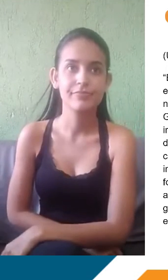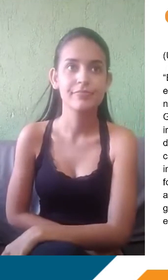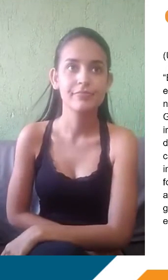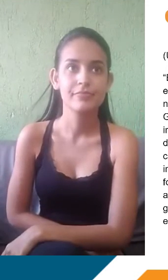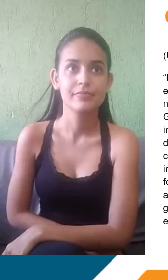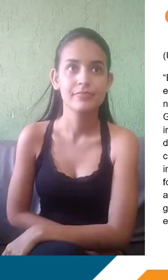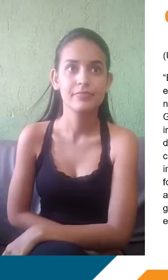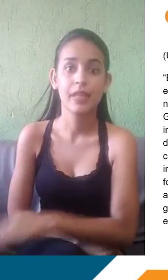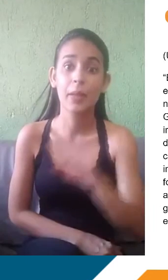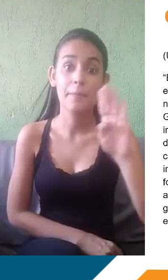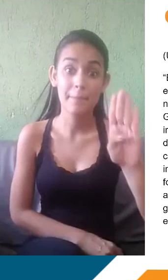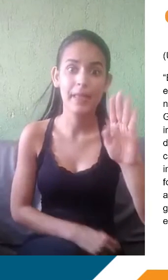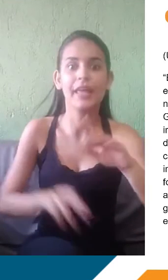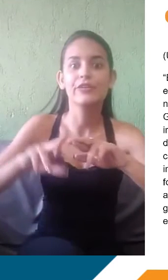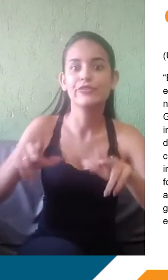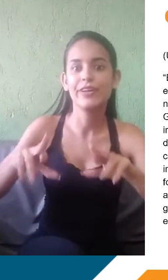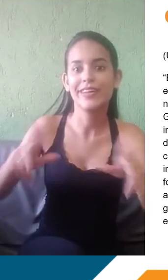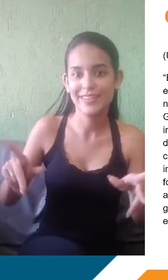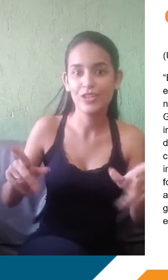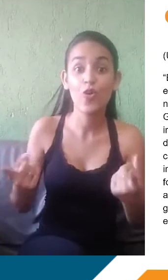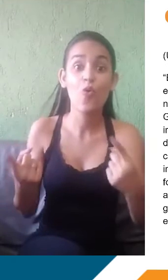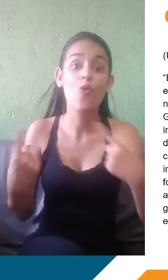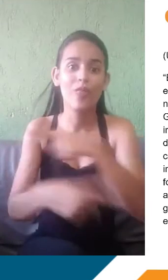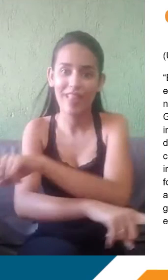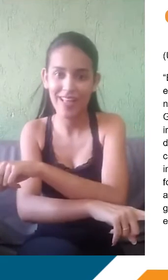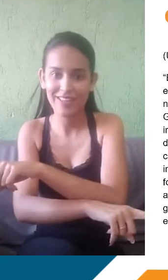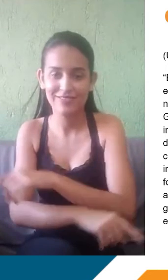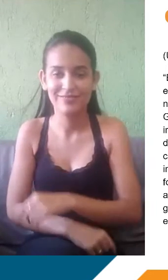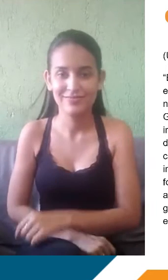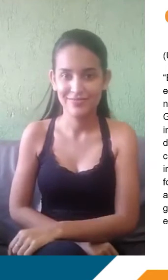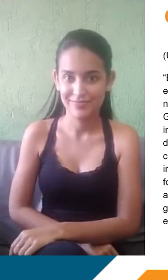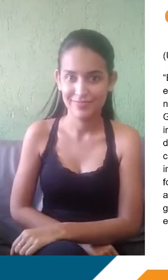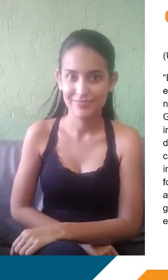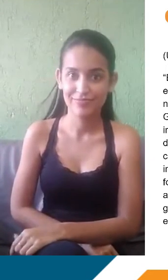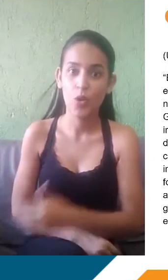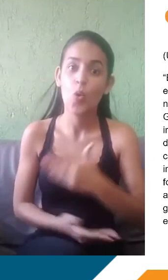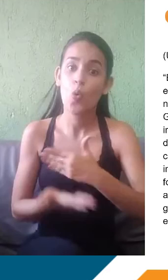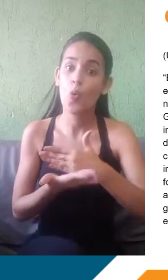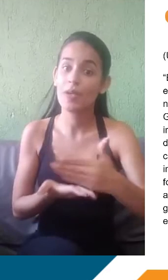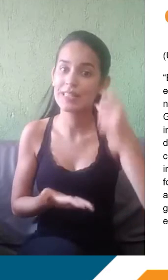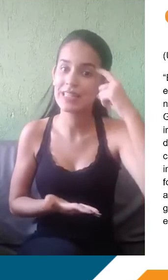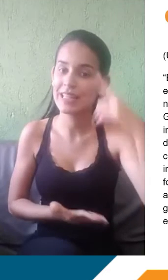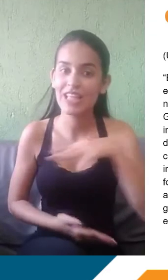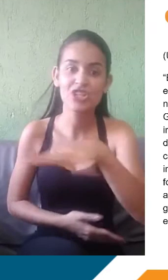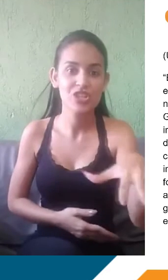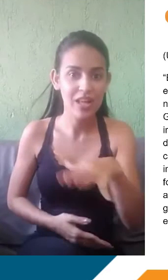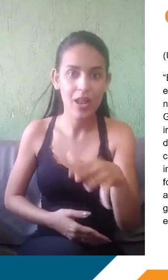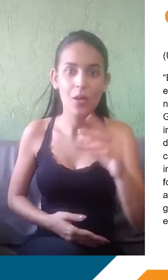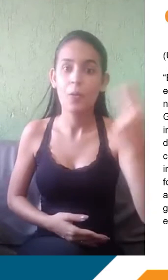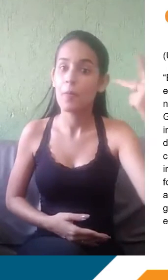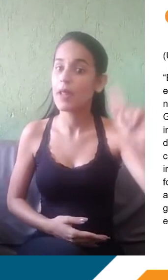lado, o raciocínio dedutivo segue o sentido inverso. Lança-se uma regra geral a partir da qual podem se